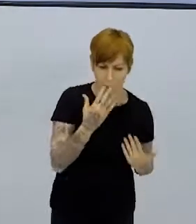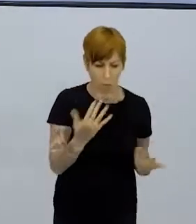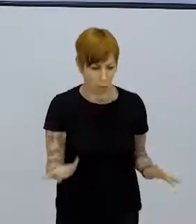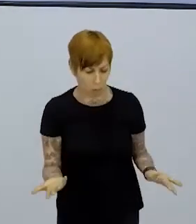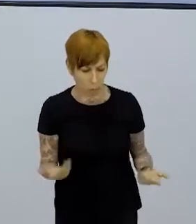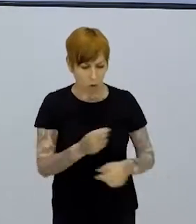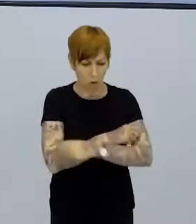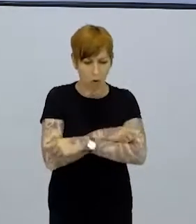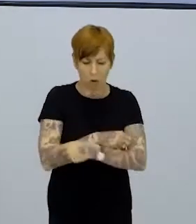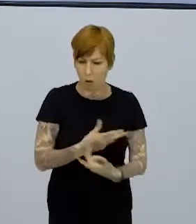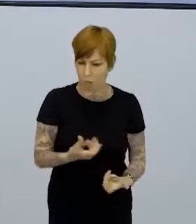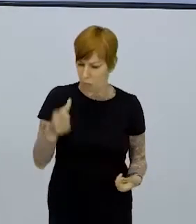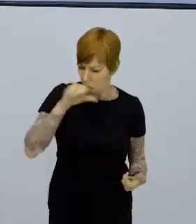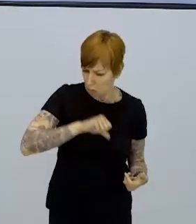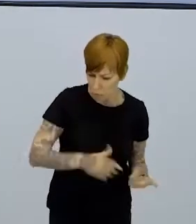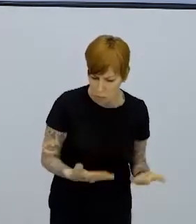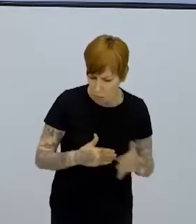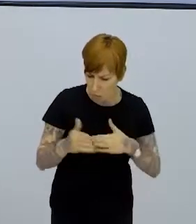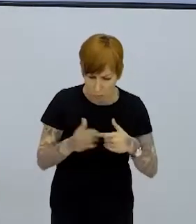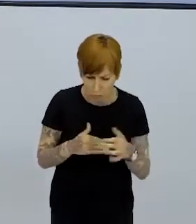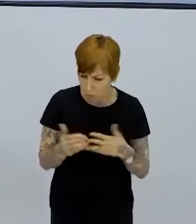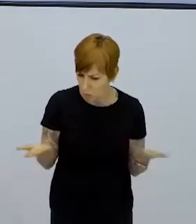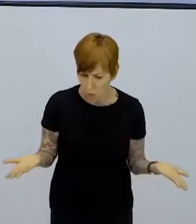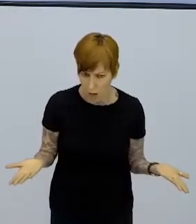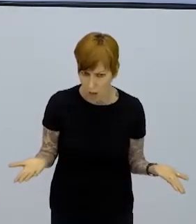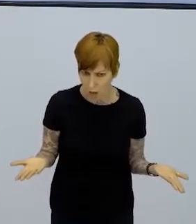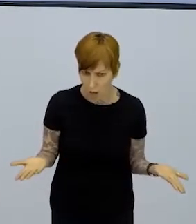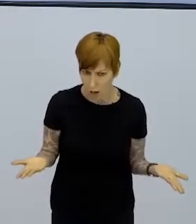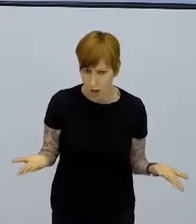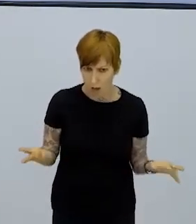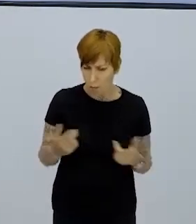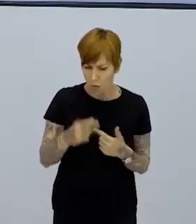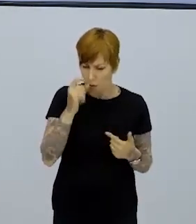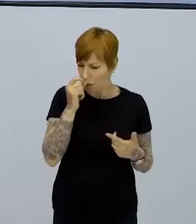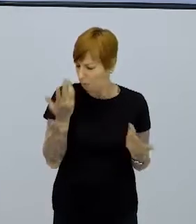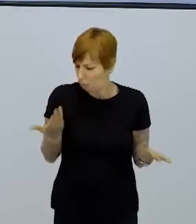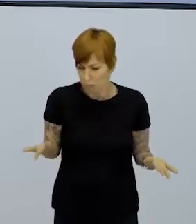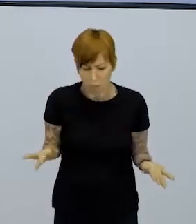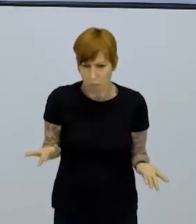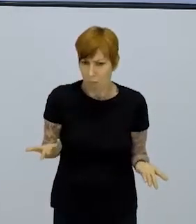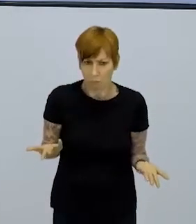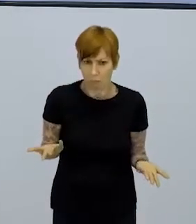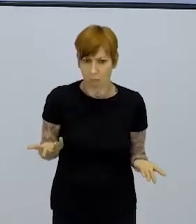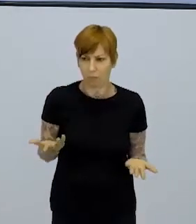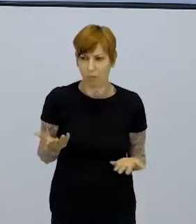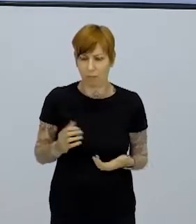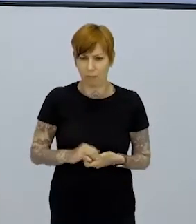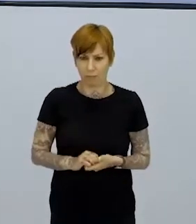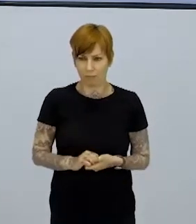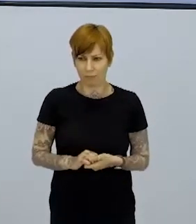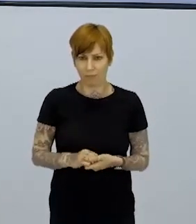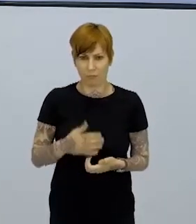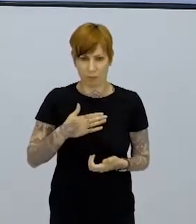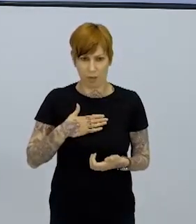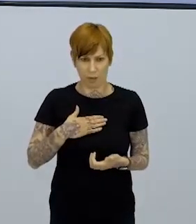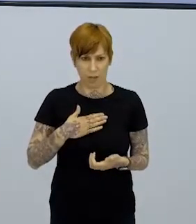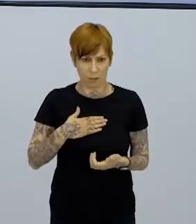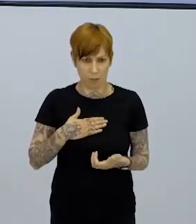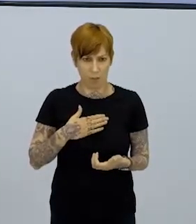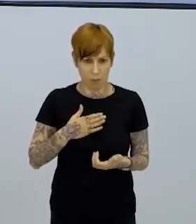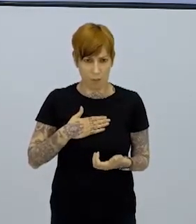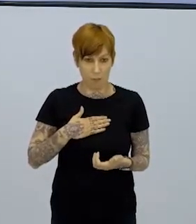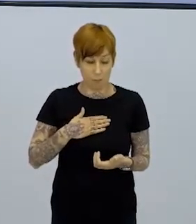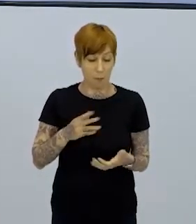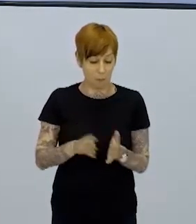Por que ninguém vai me contratar para um emprego porque eu furei meu nariz? Que, no caso, é meu. Né? Foi o meu